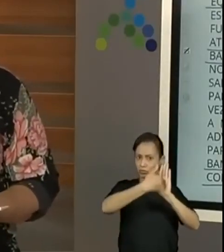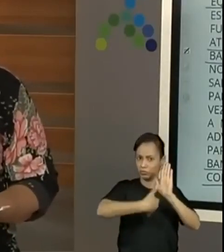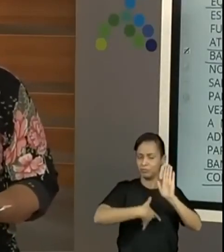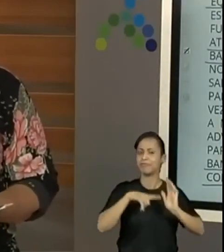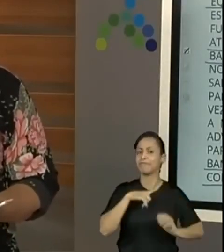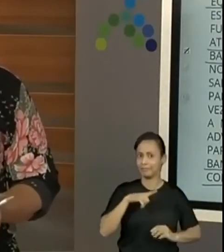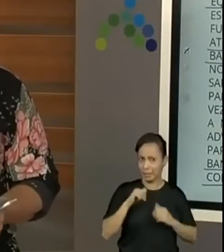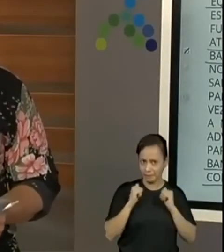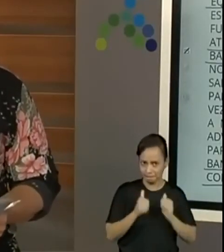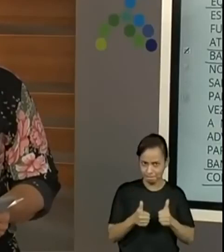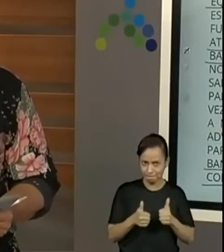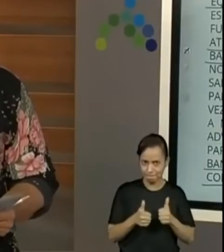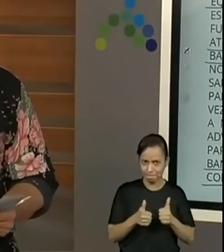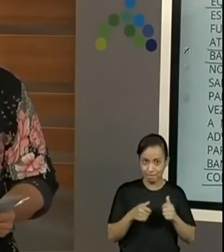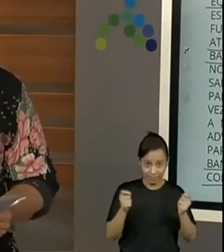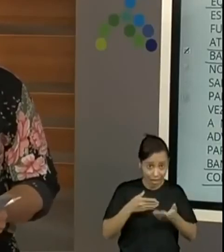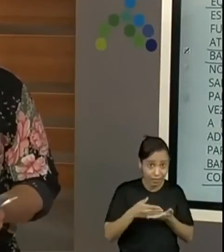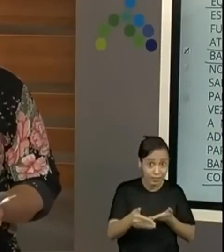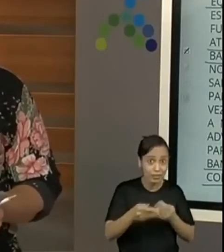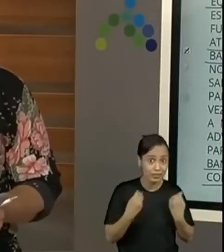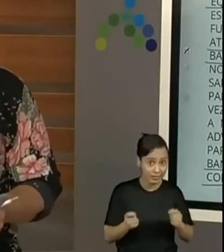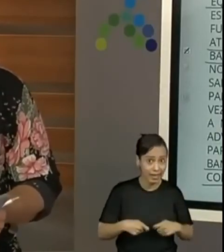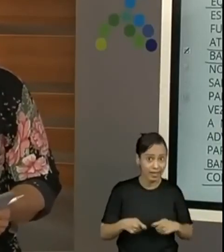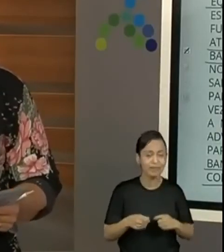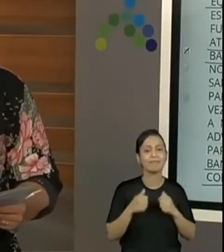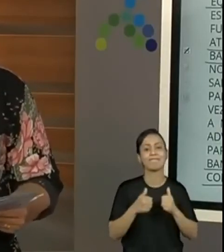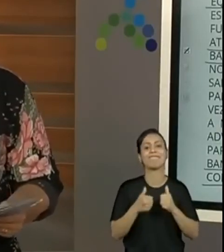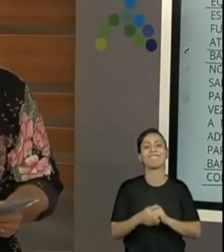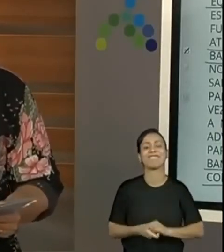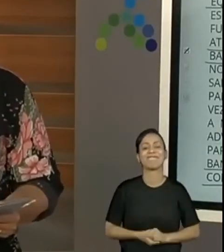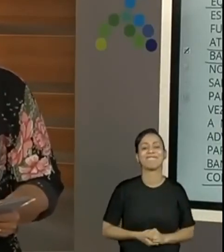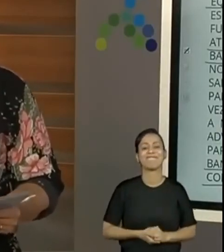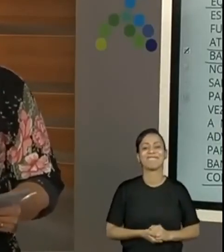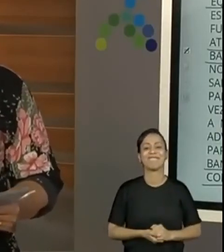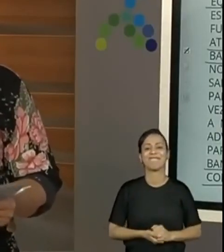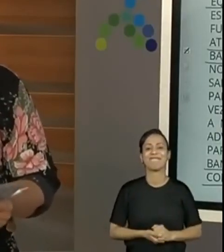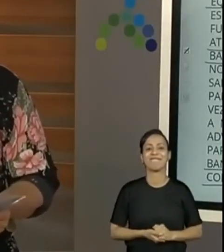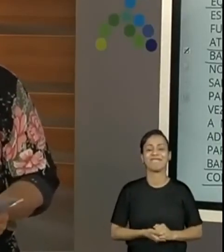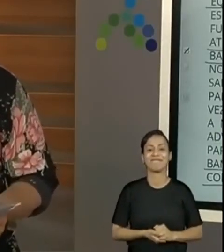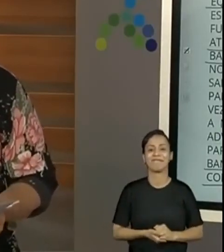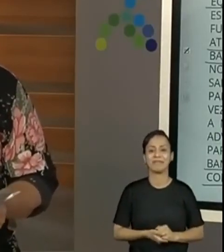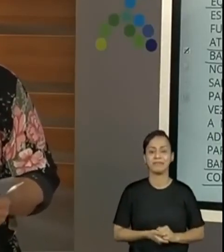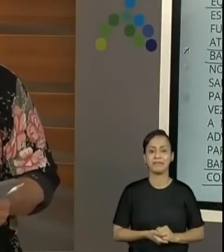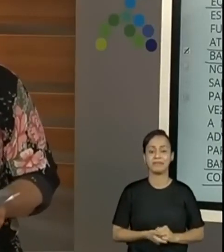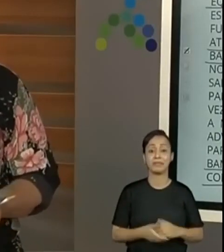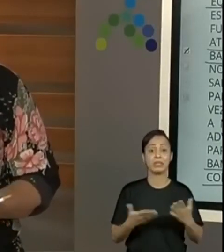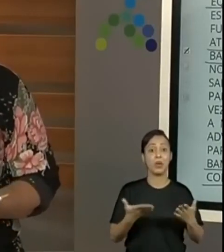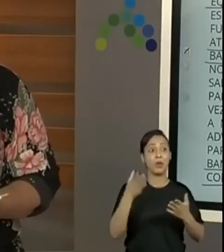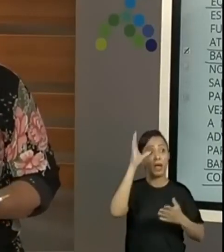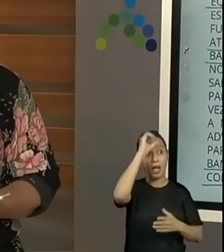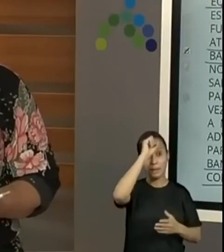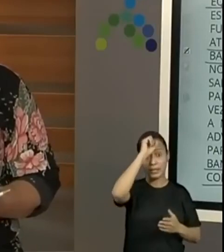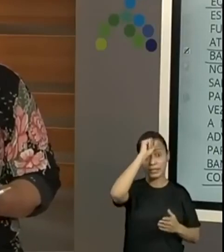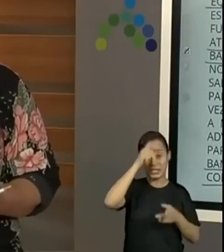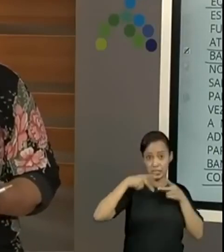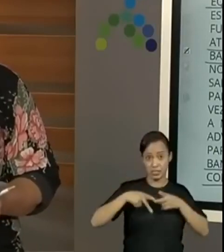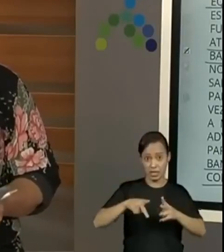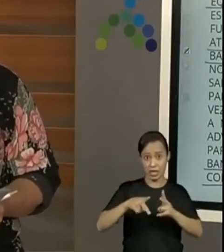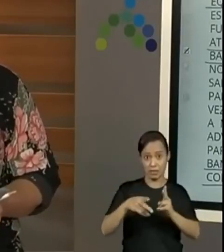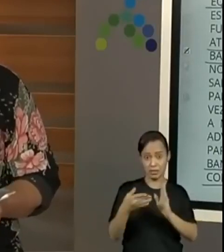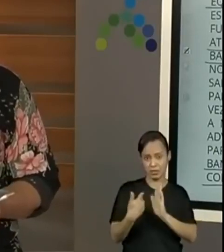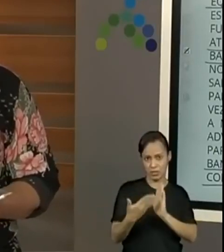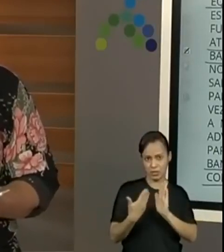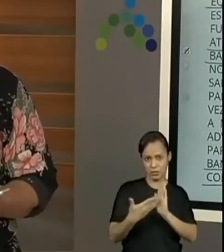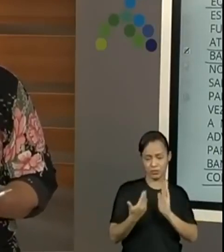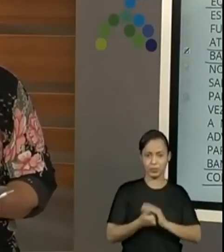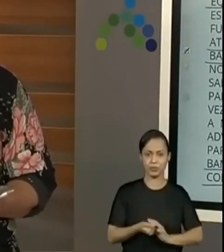a responder. Podemos avançar, professora Kelly? Sim, todo com mundo certeza. Acompanhando? Acompanhando. Isso, aprender sempre, volume